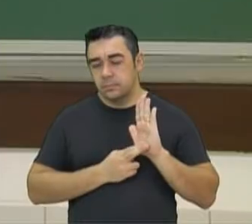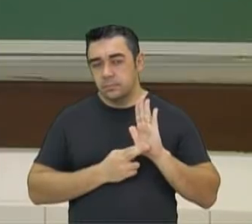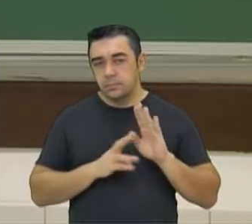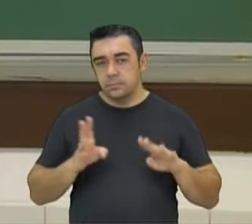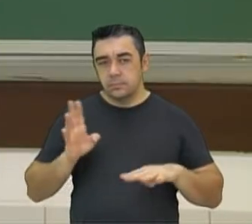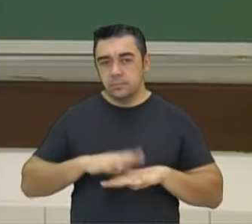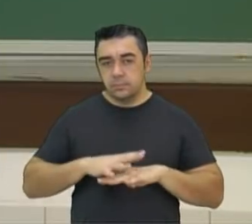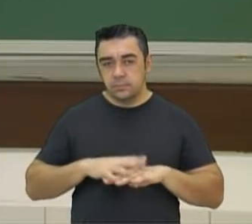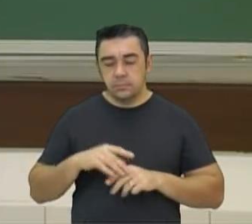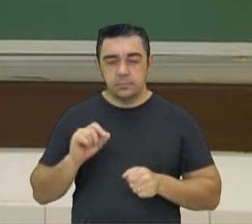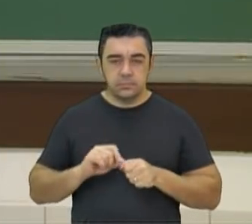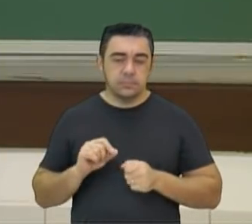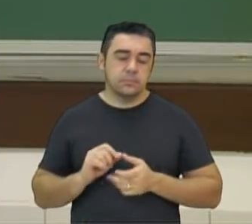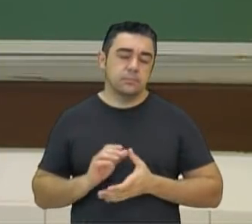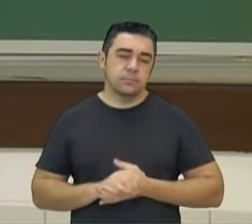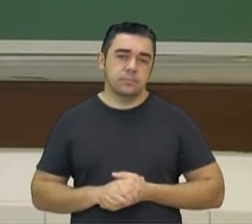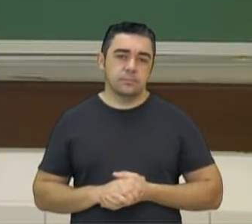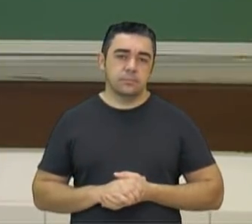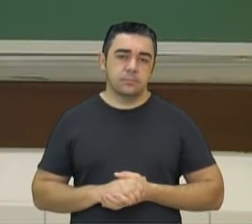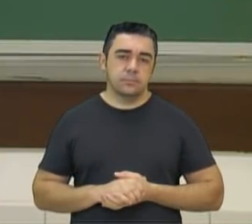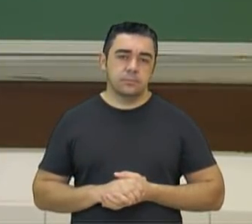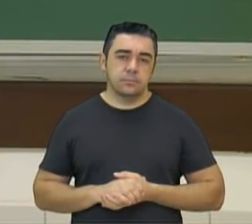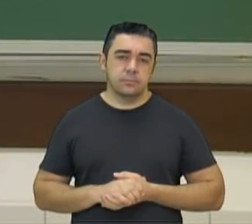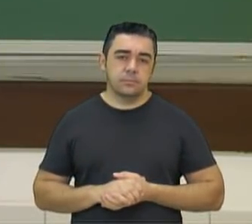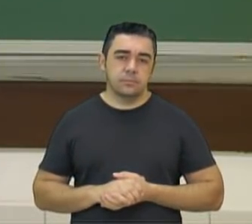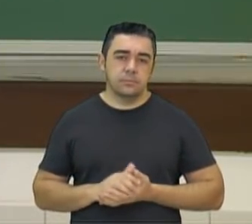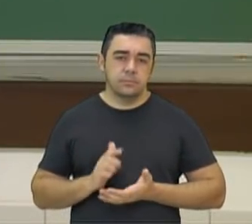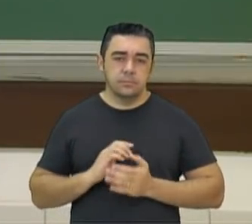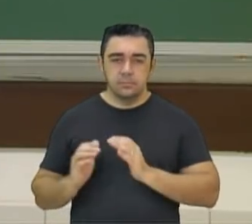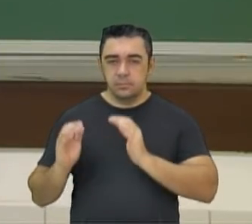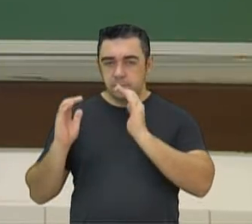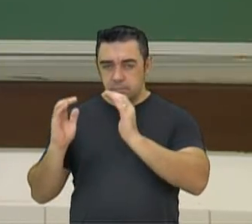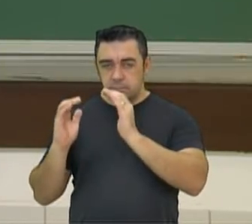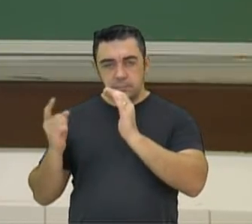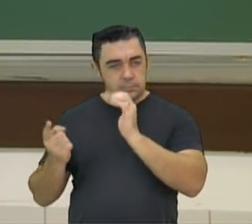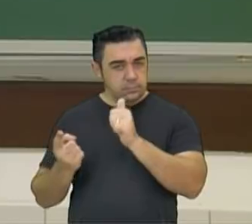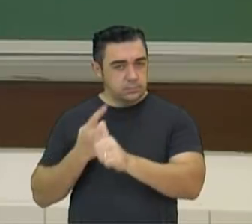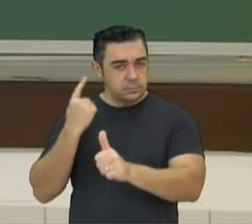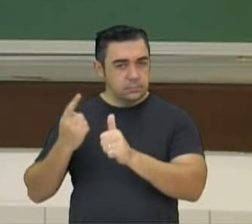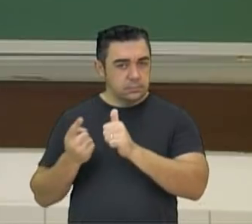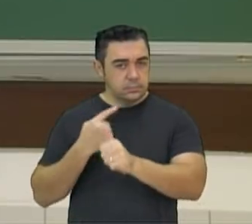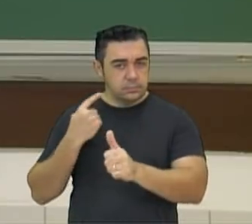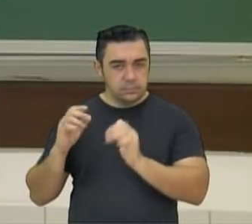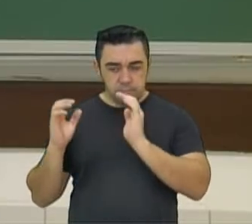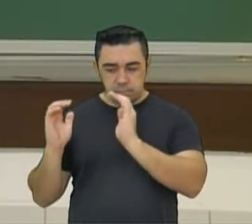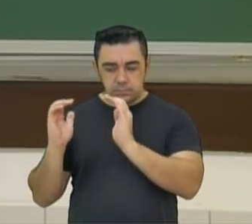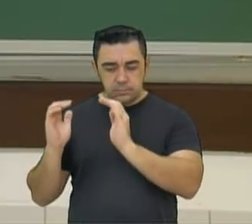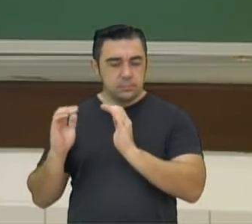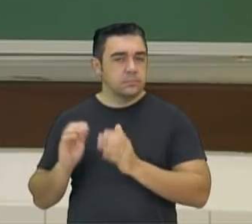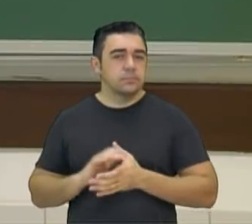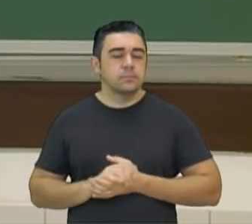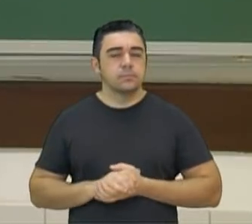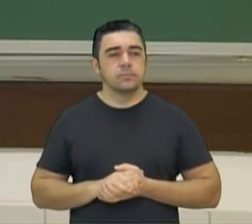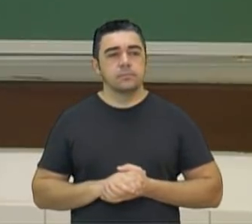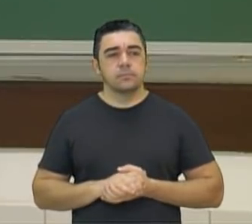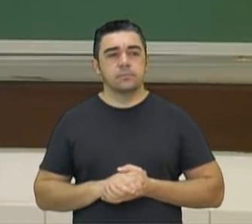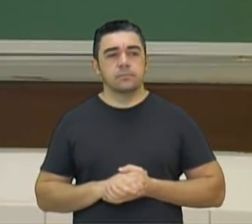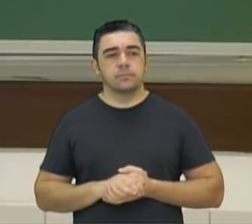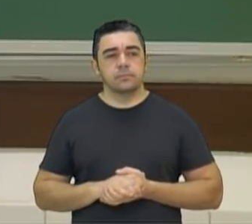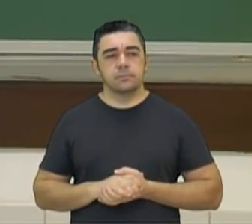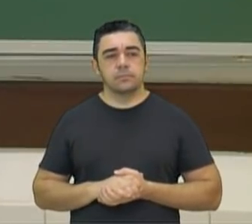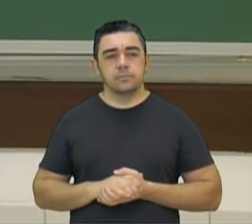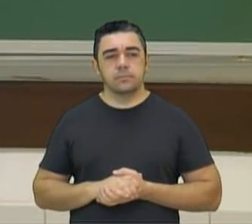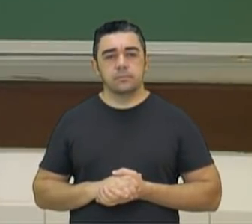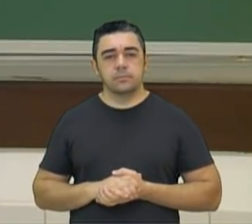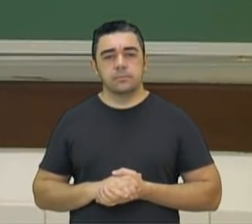para resolver. Então, aqui nós temos entre parênteses. Então, vamos resolver primeiro isso daqui, o que está